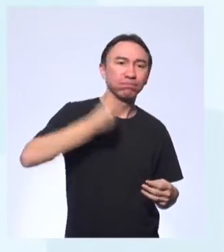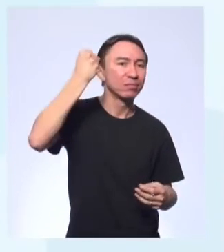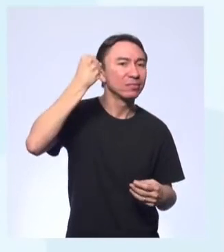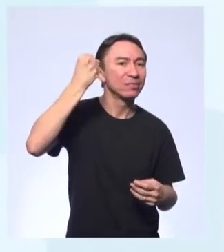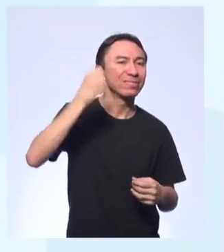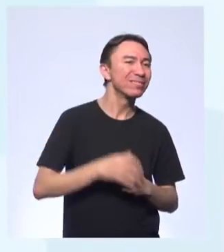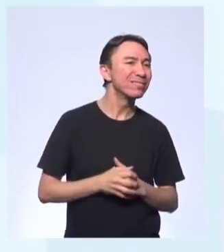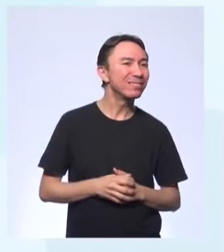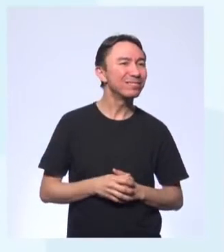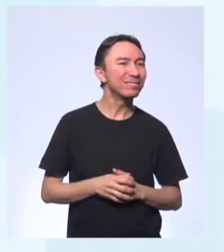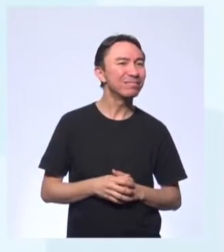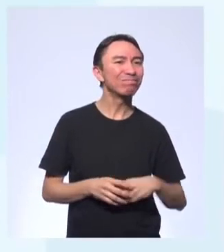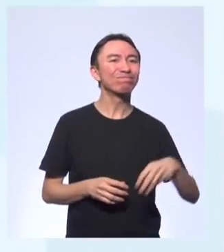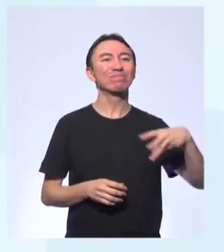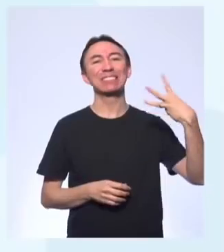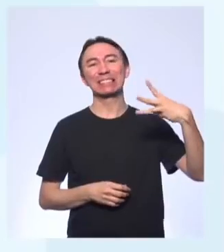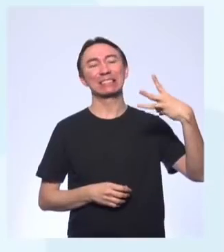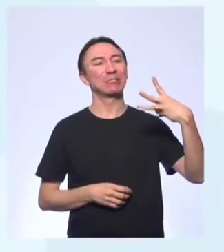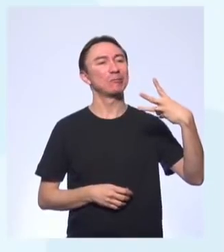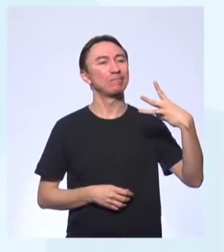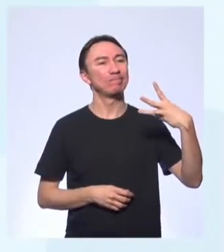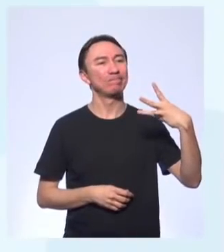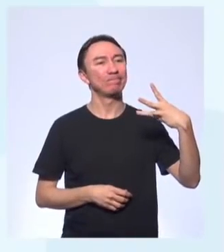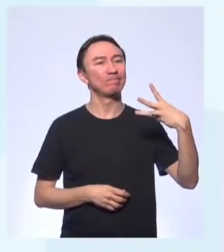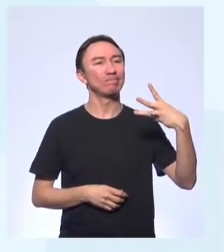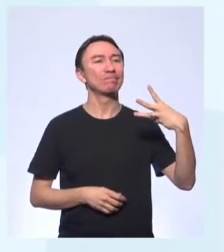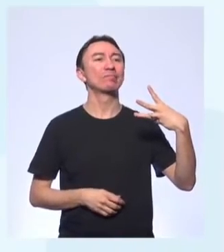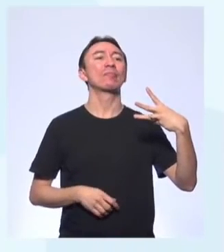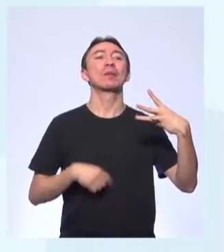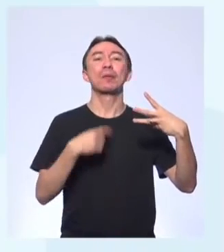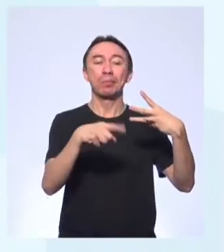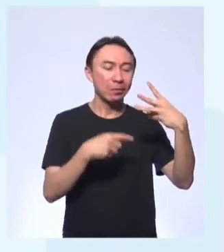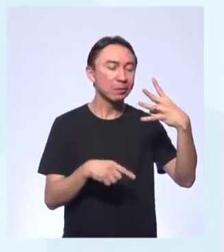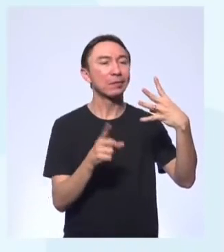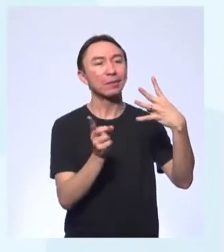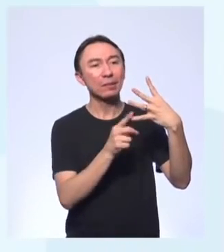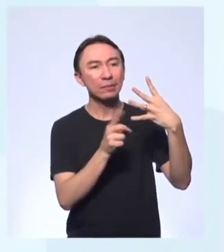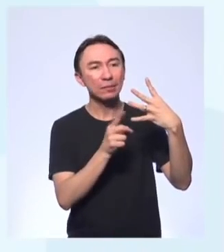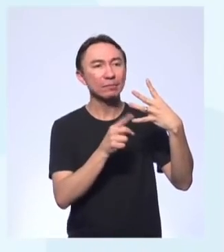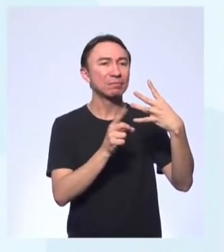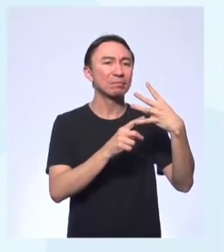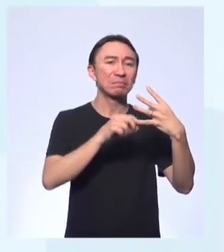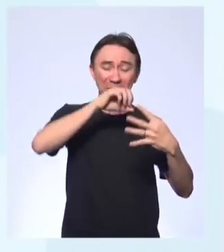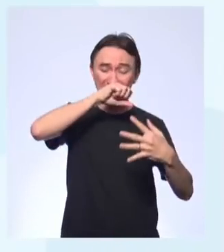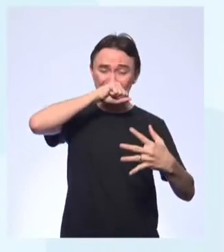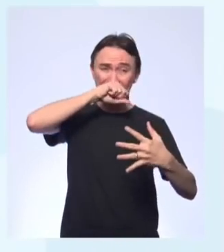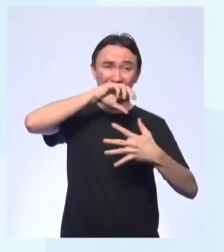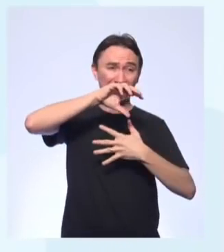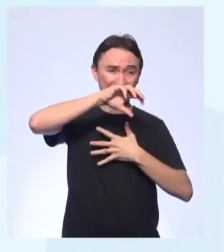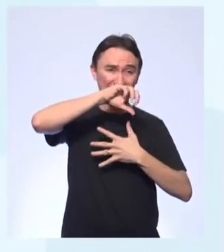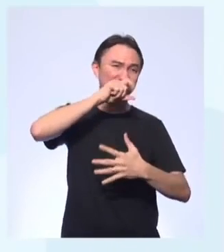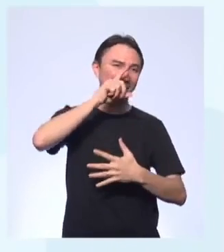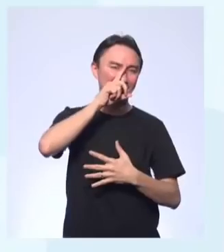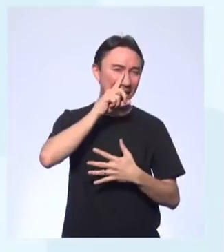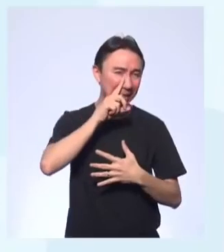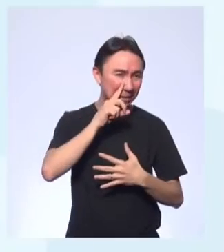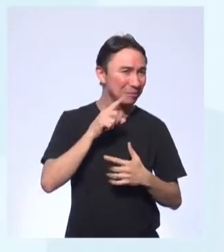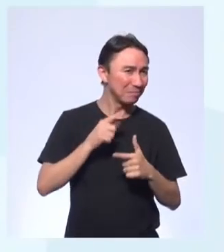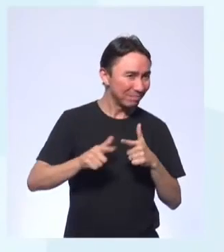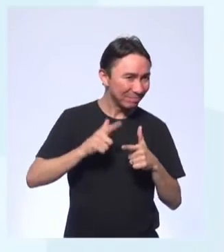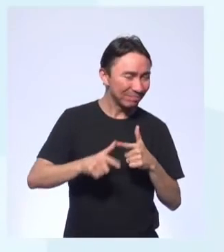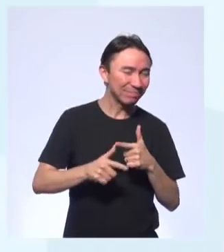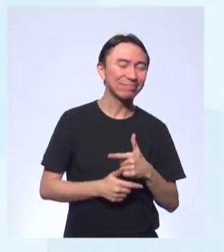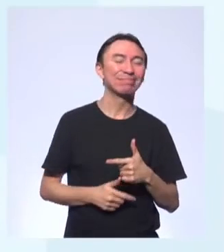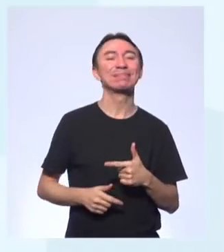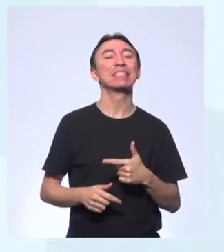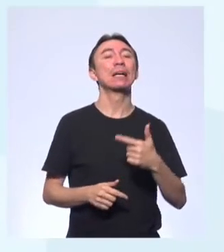E aí a gente vem, depois de infecções respiratórias, a questão aí do HIV, tá? Mas a gente